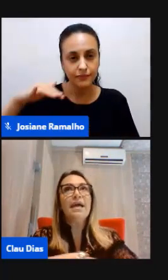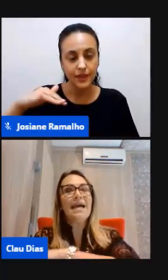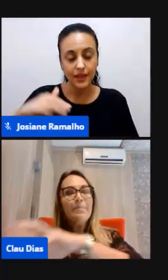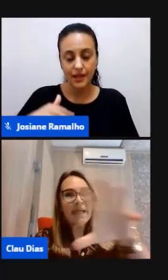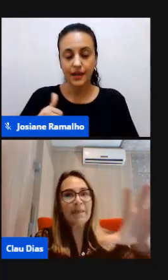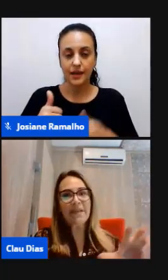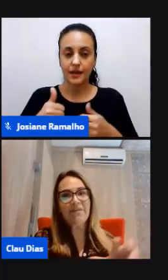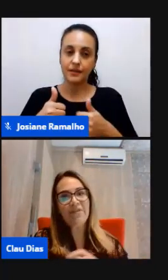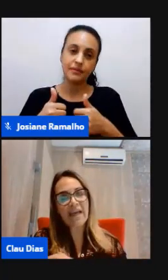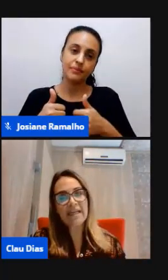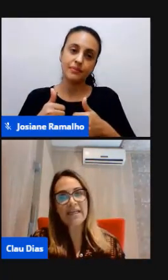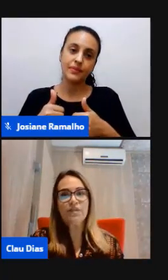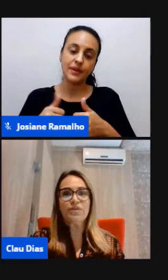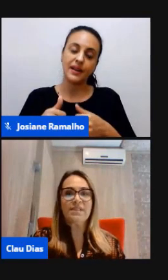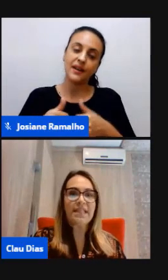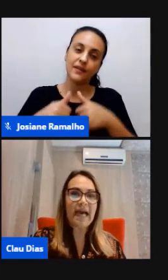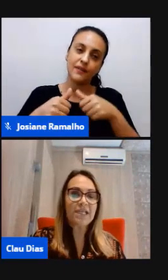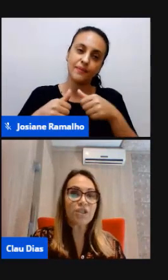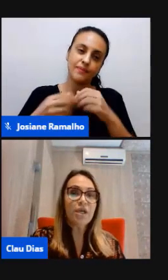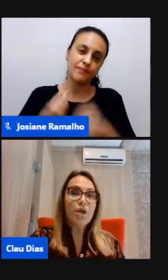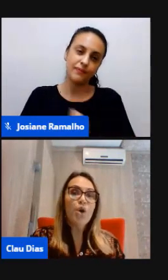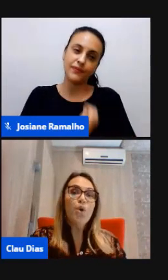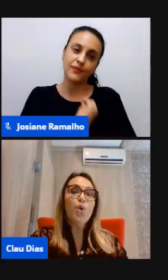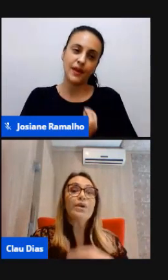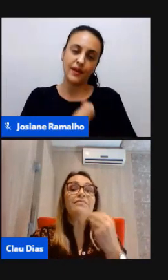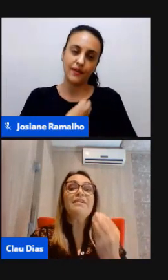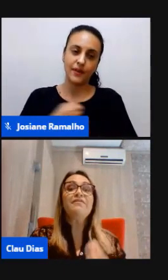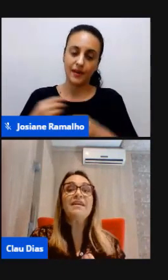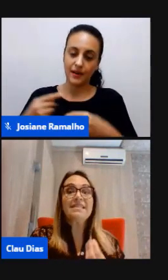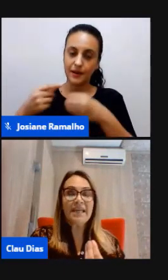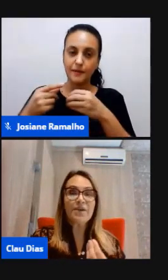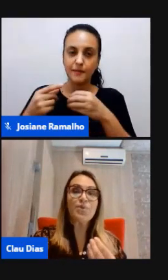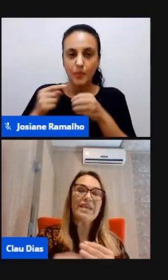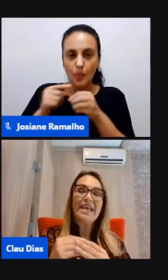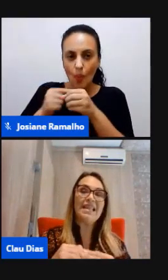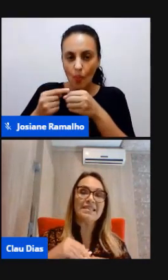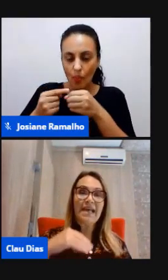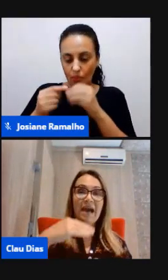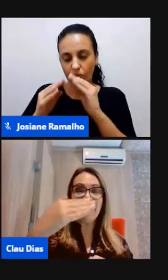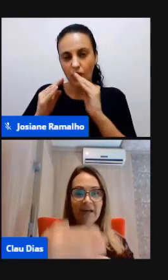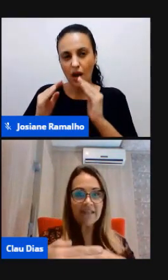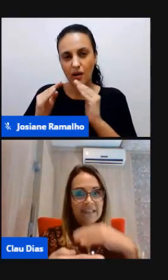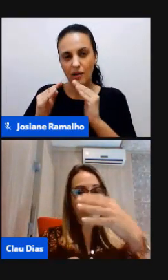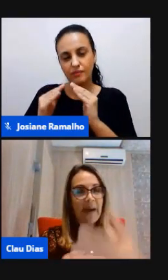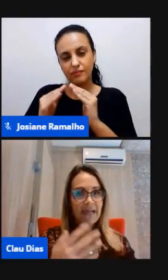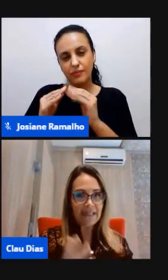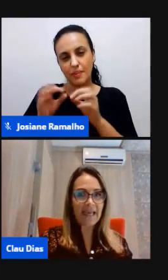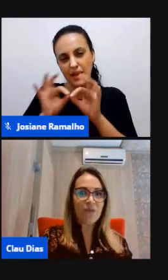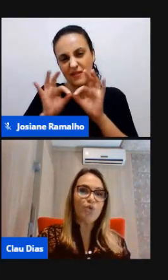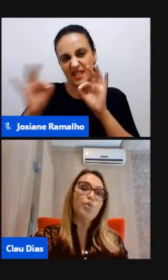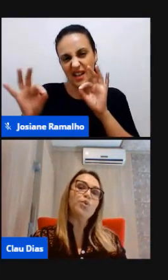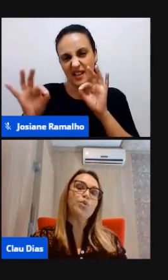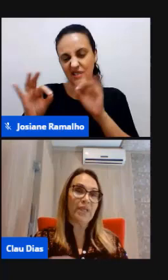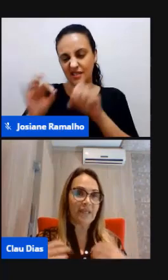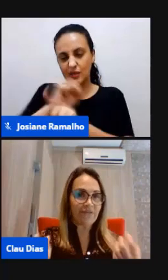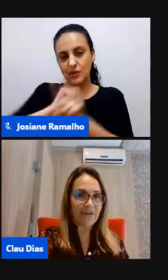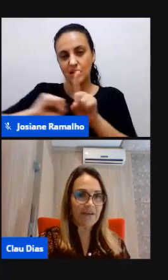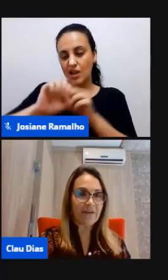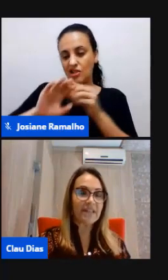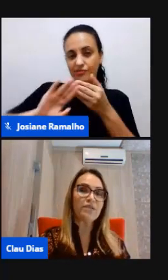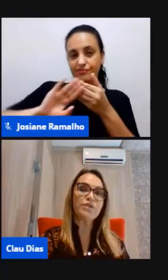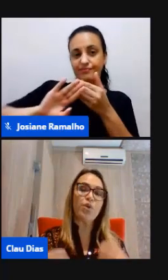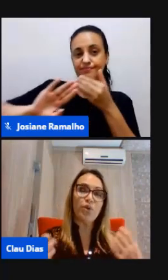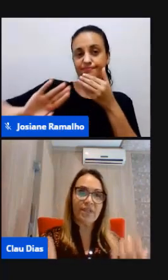da camada periférica da sociedade, o que vai fazer com que elas avancem para além do mundo em